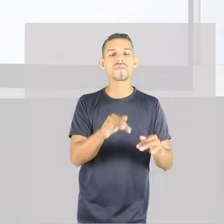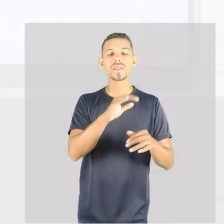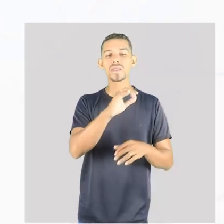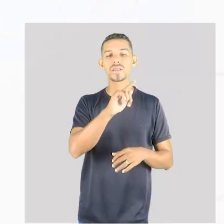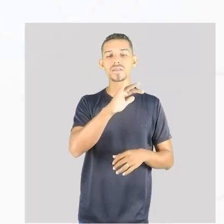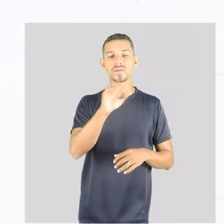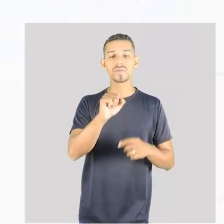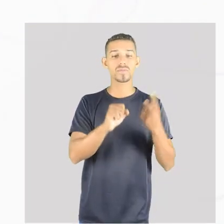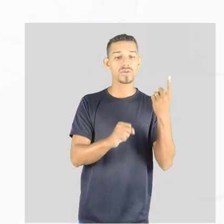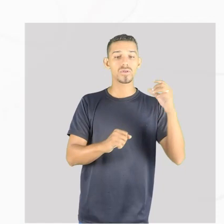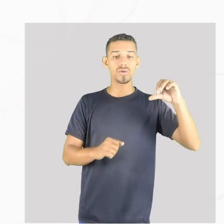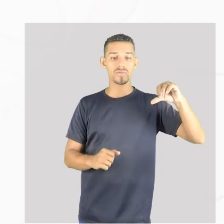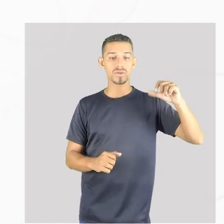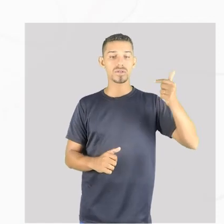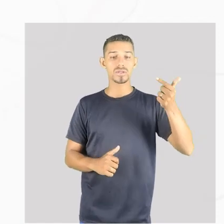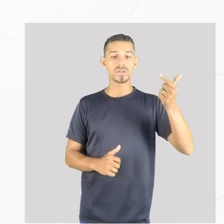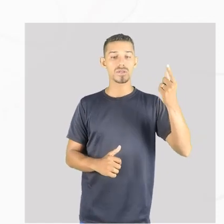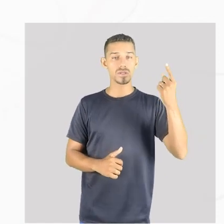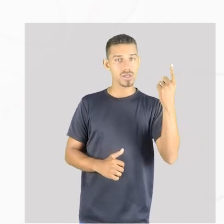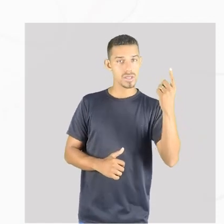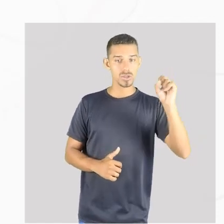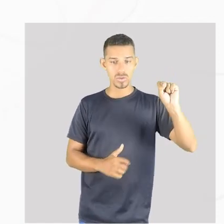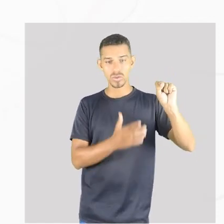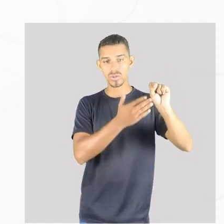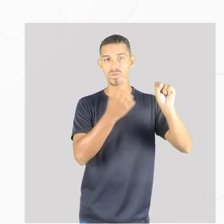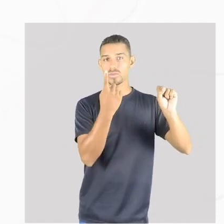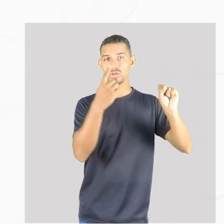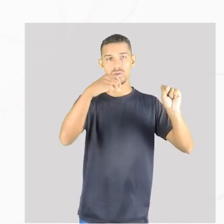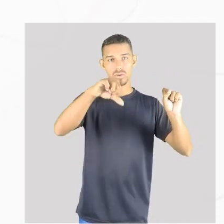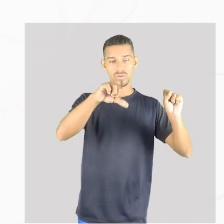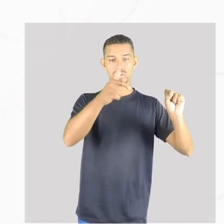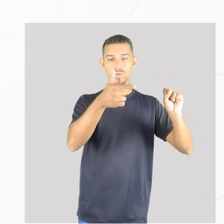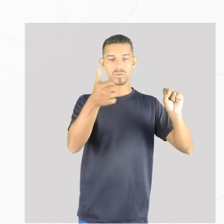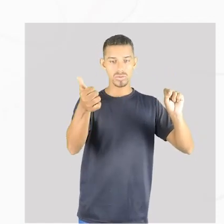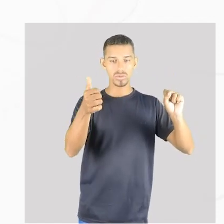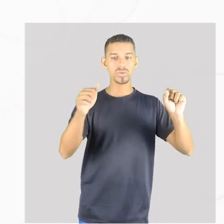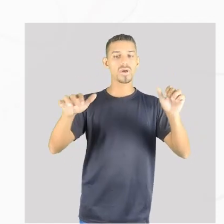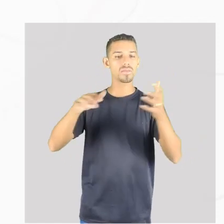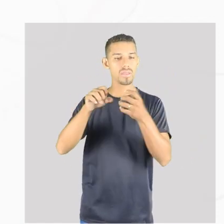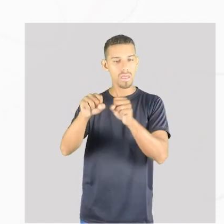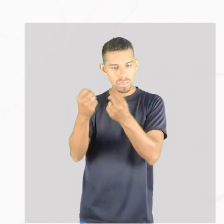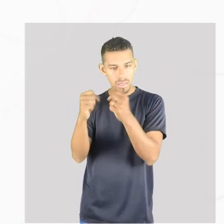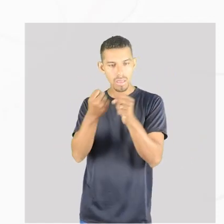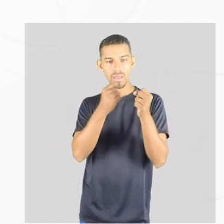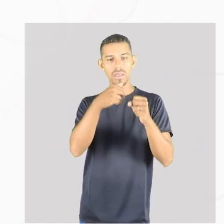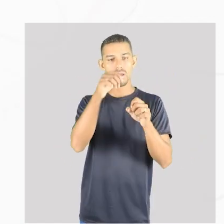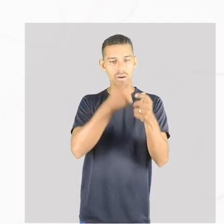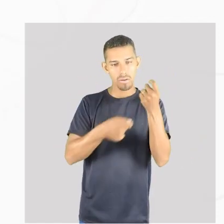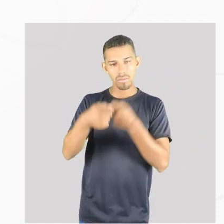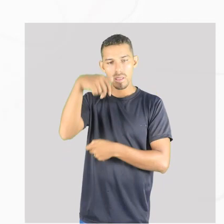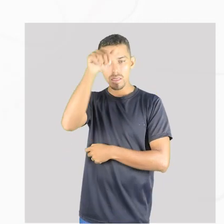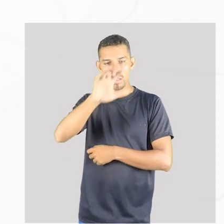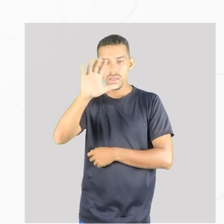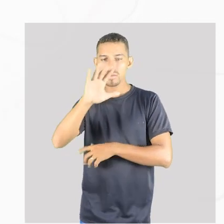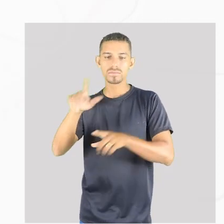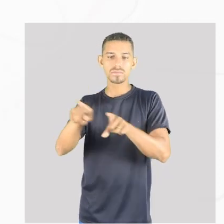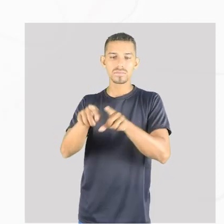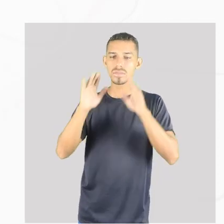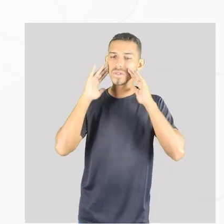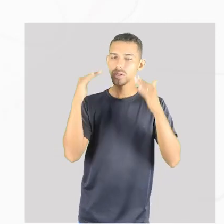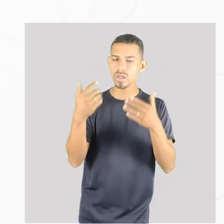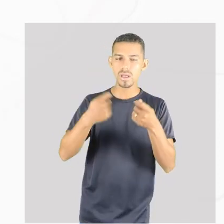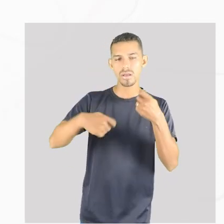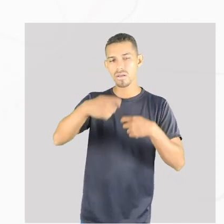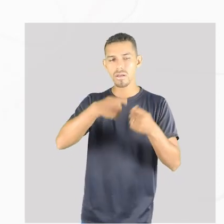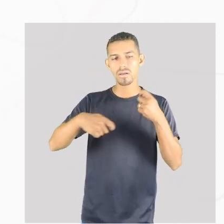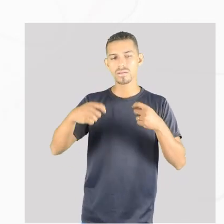Civil, 1918-1921, devido à destruição da economia nacional e às tensões pela aplicação do chamado comunismo de guerra.